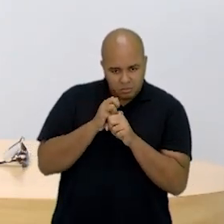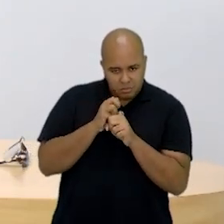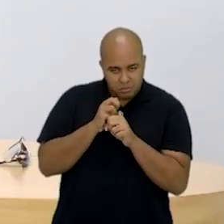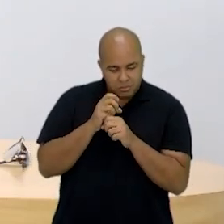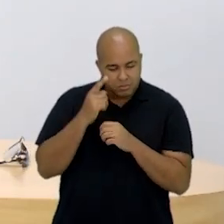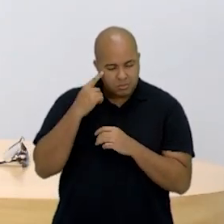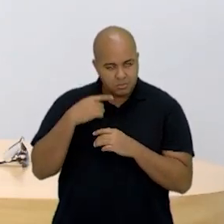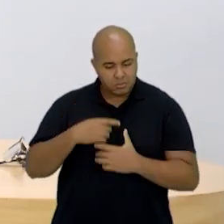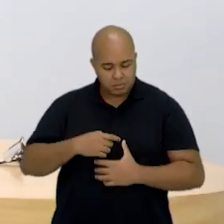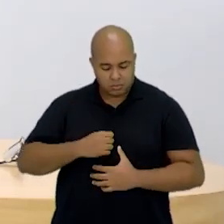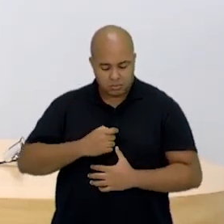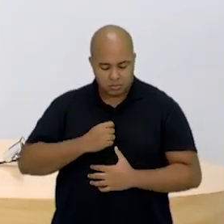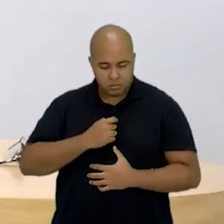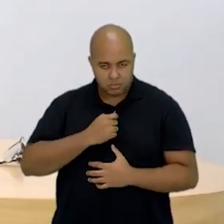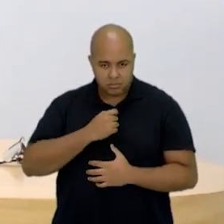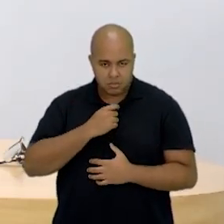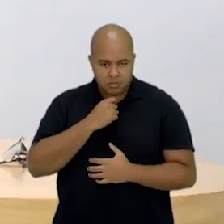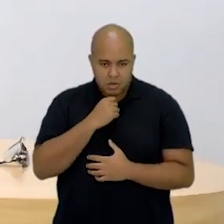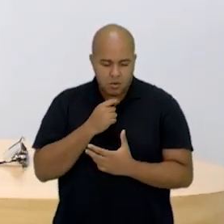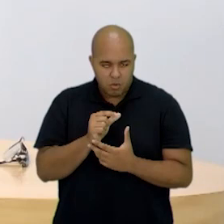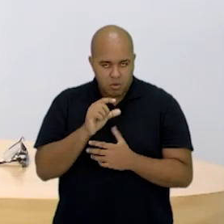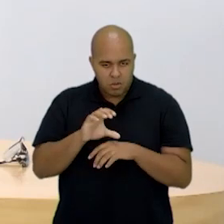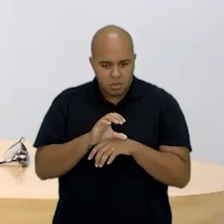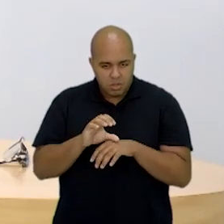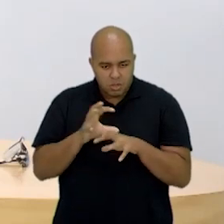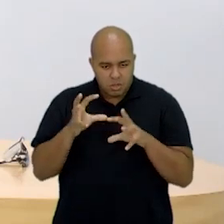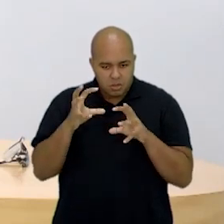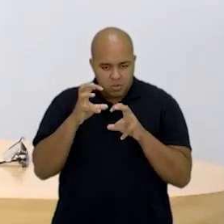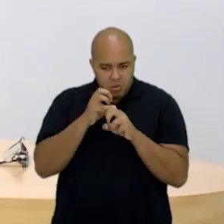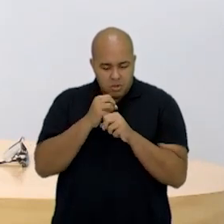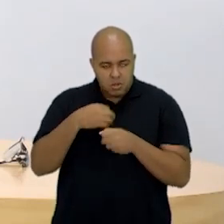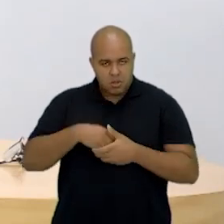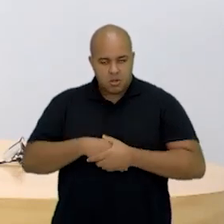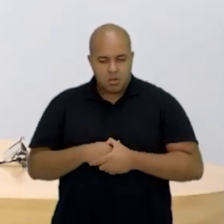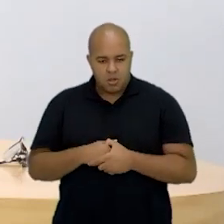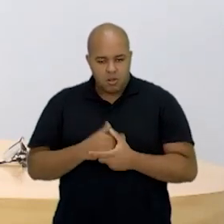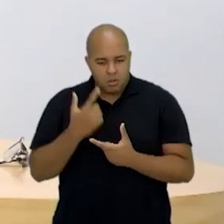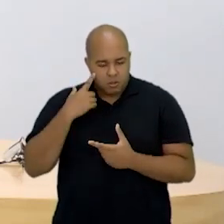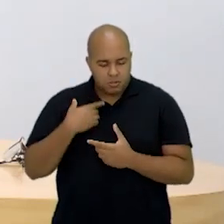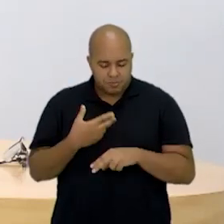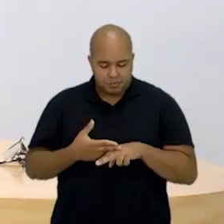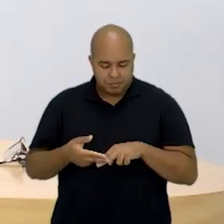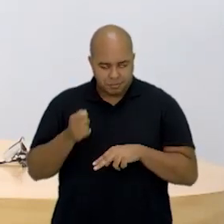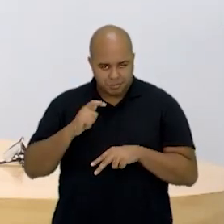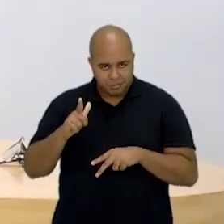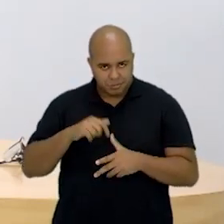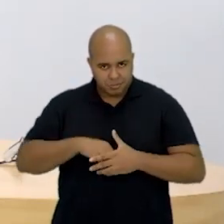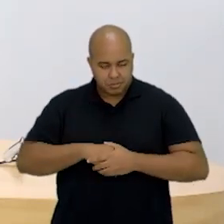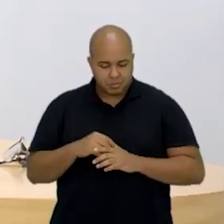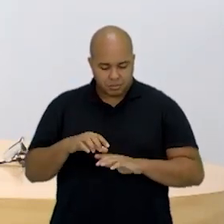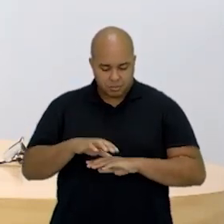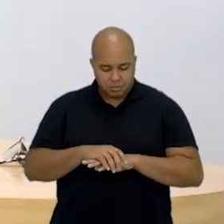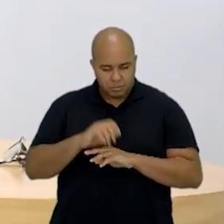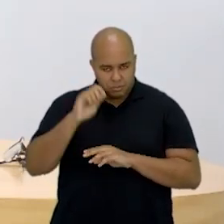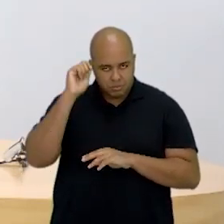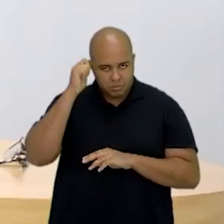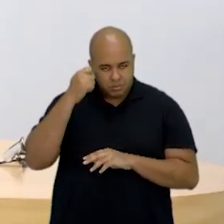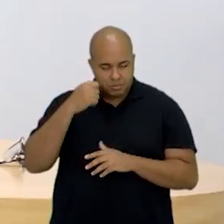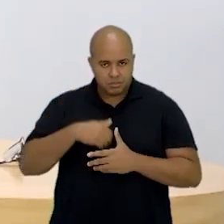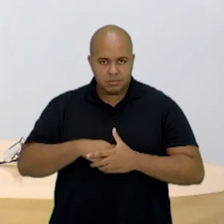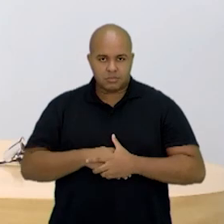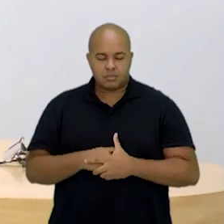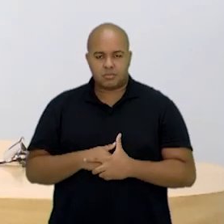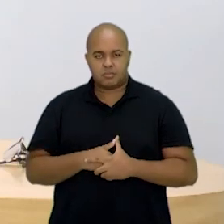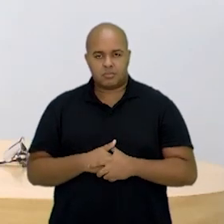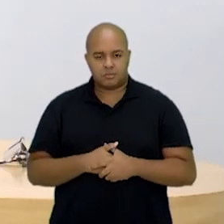Hoje Eu Estou vestindo uma camisa cinza escuro blue jeans jeans azuis em Black sneakers e tênis